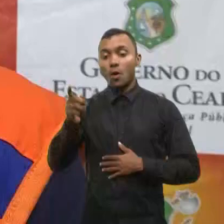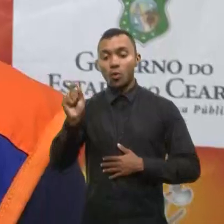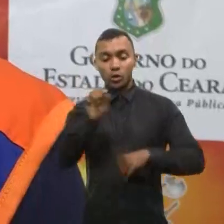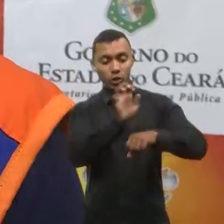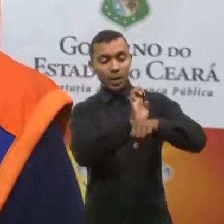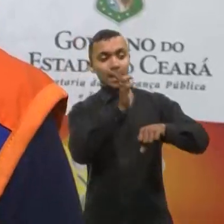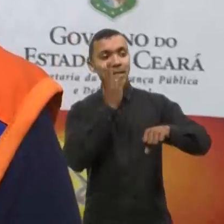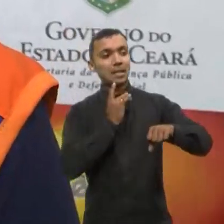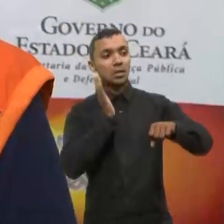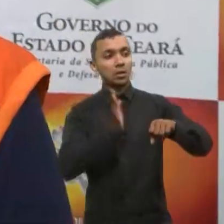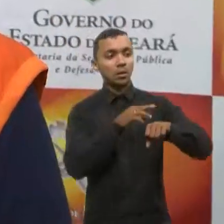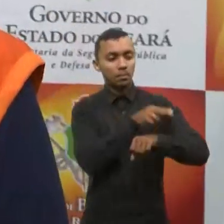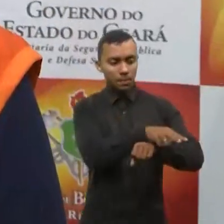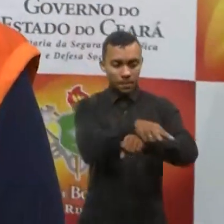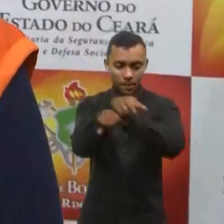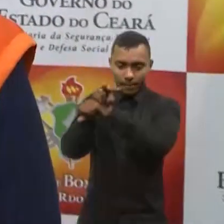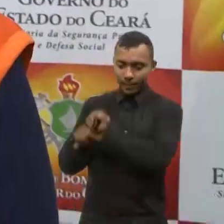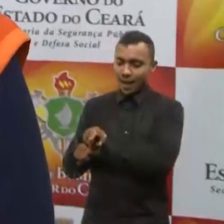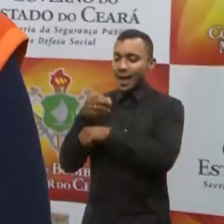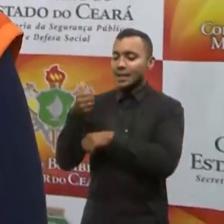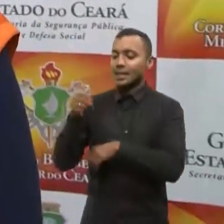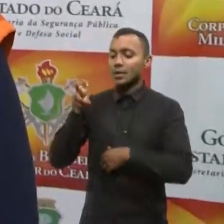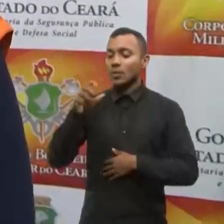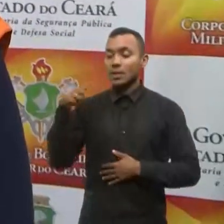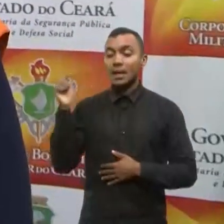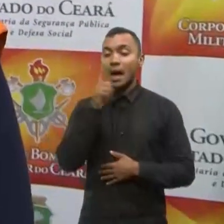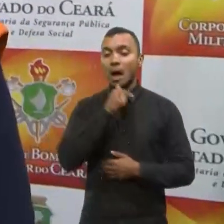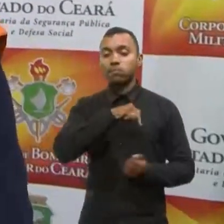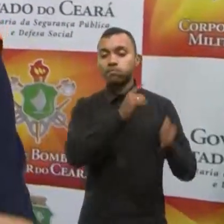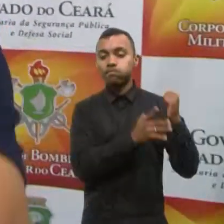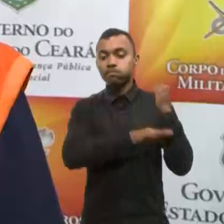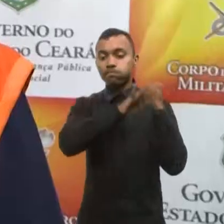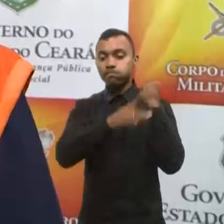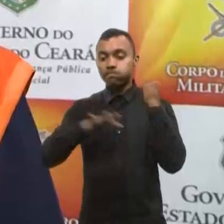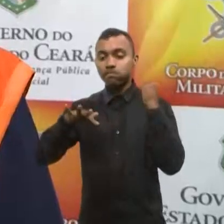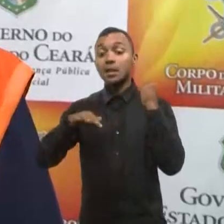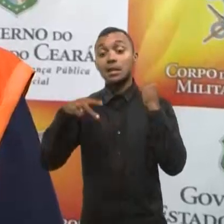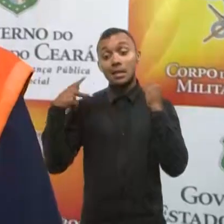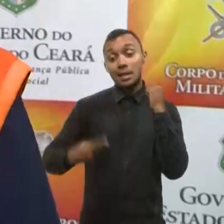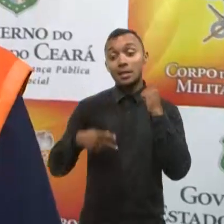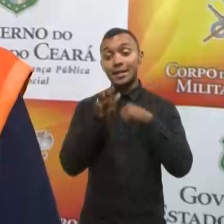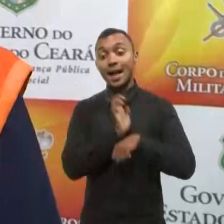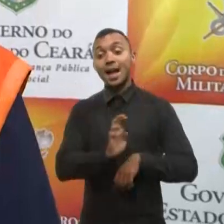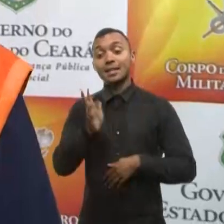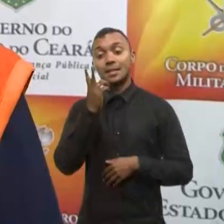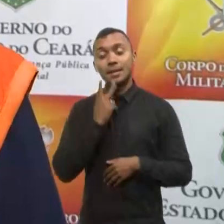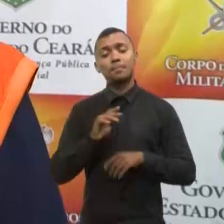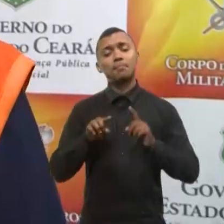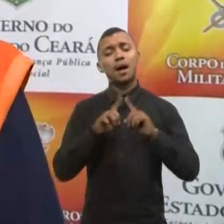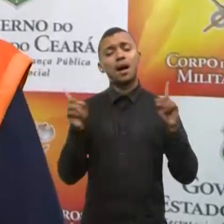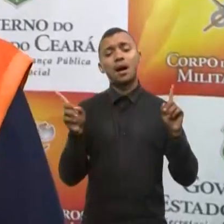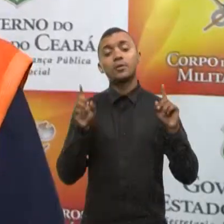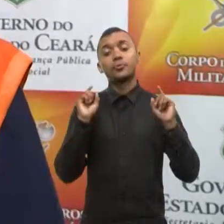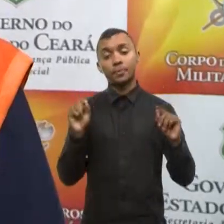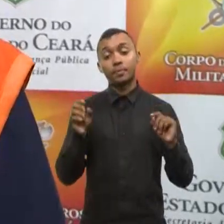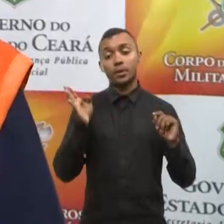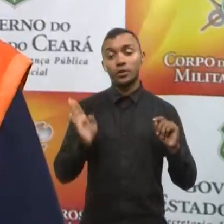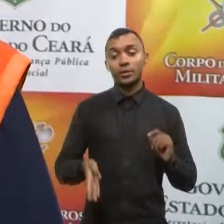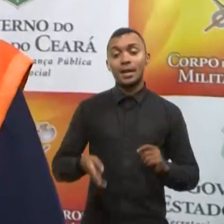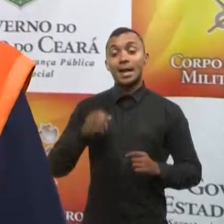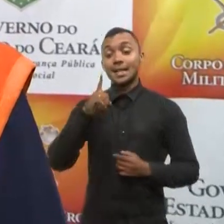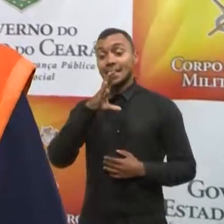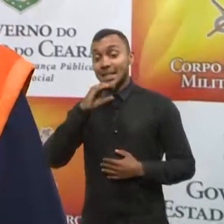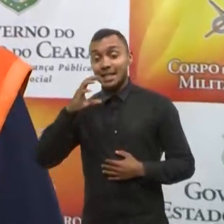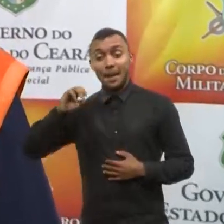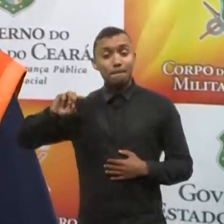Estado monitora 157 barragens estratégicas no Ceará. Contudo, Haroldo Gondim informa que existem mais de 100 mil espelhos